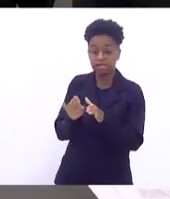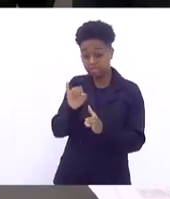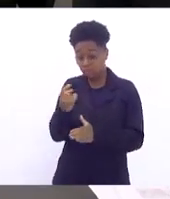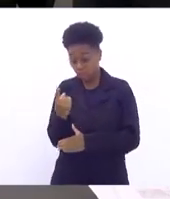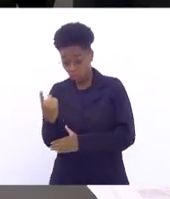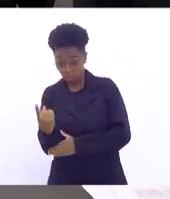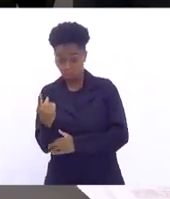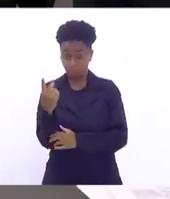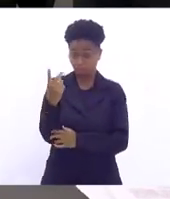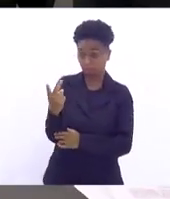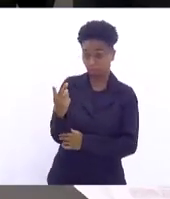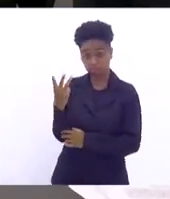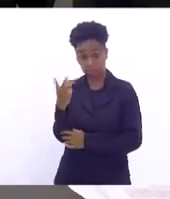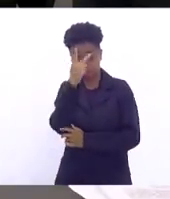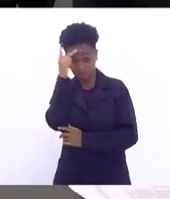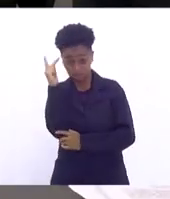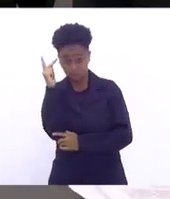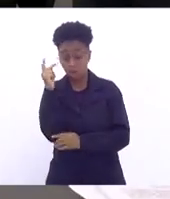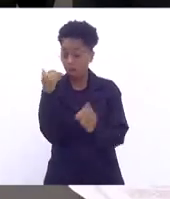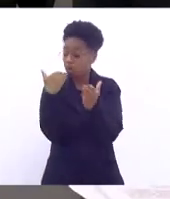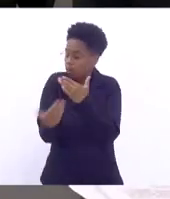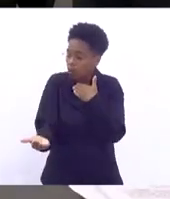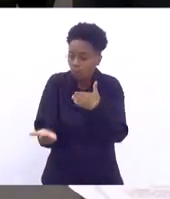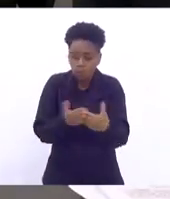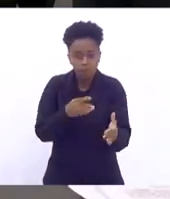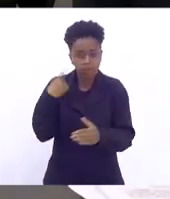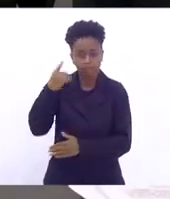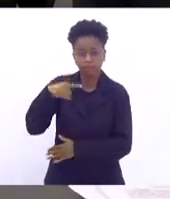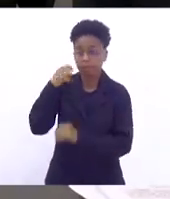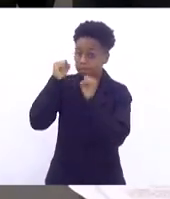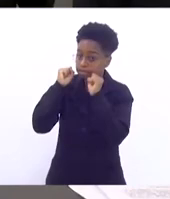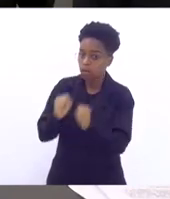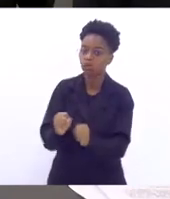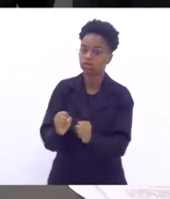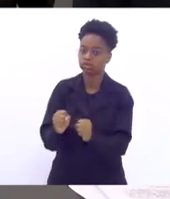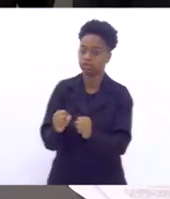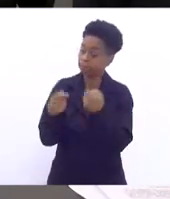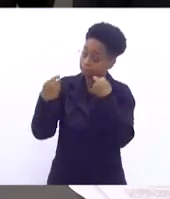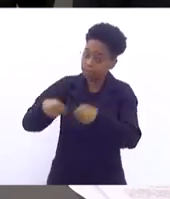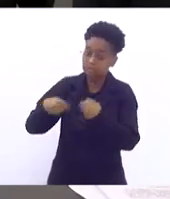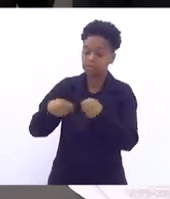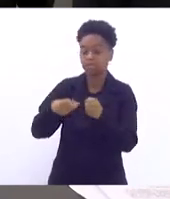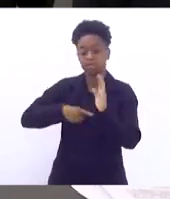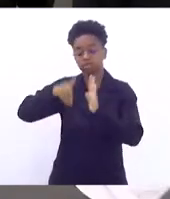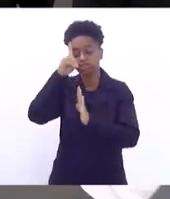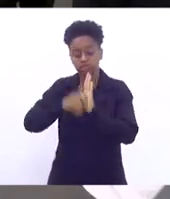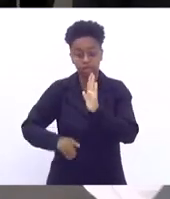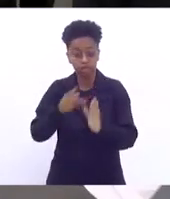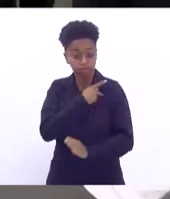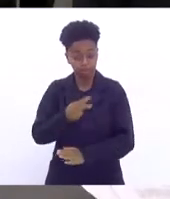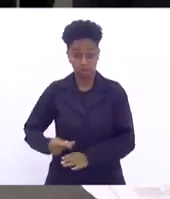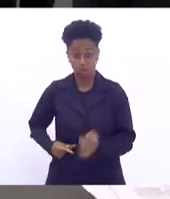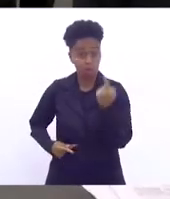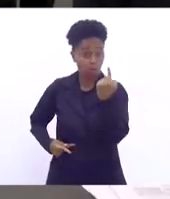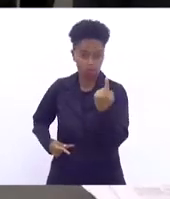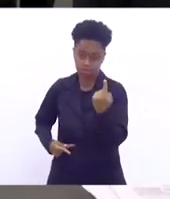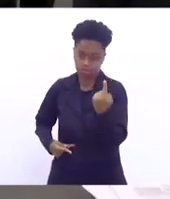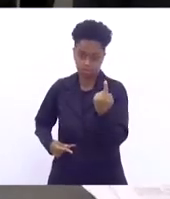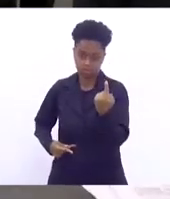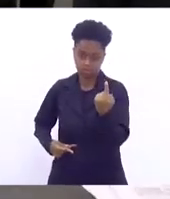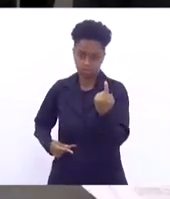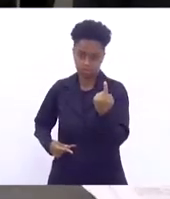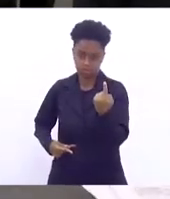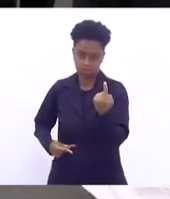só de duas ou de três qualquer Deputado pode e deve ter o direito de presidir pelo menos uma e